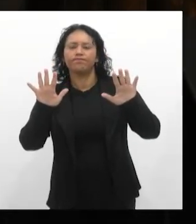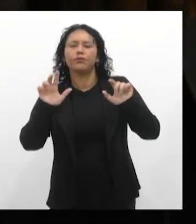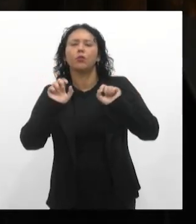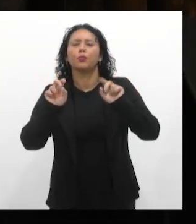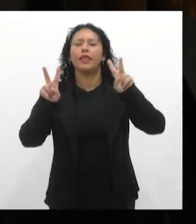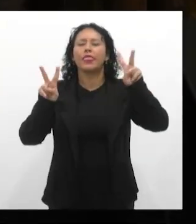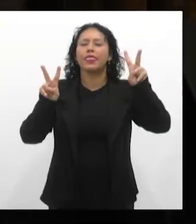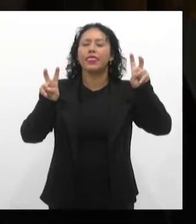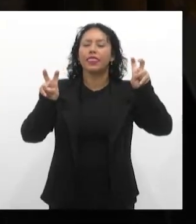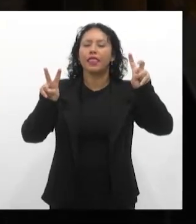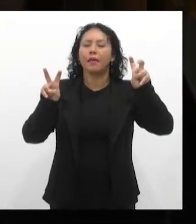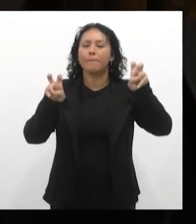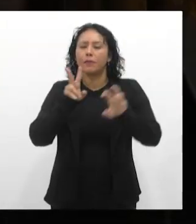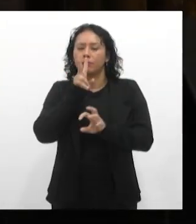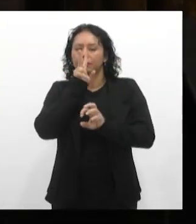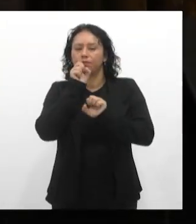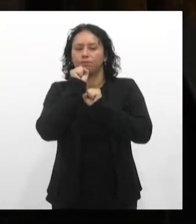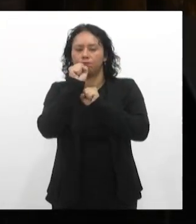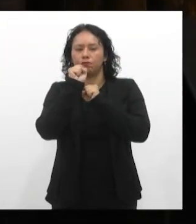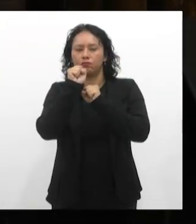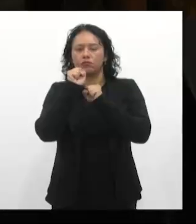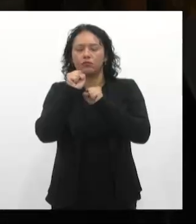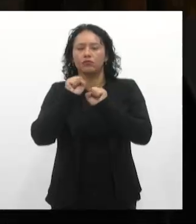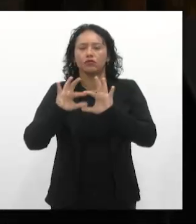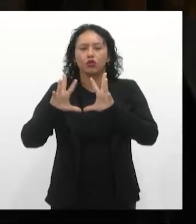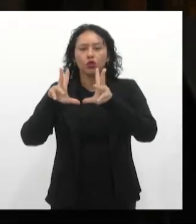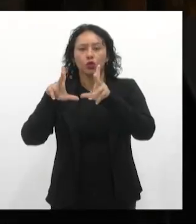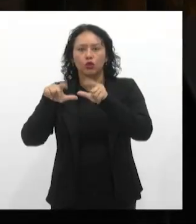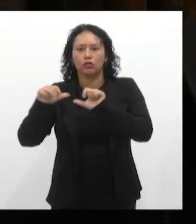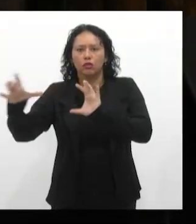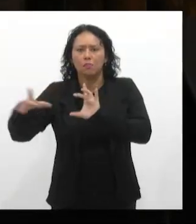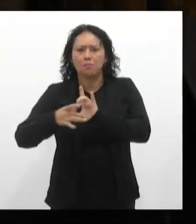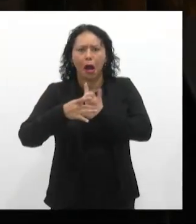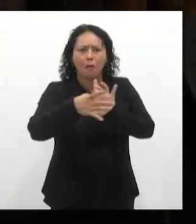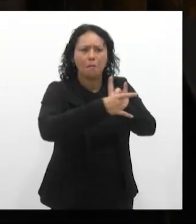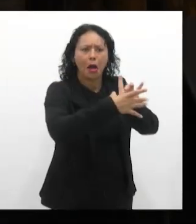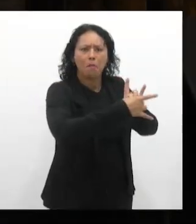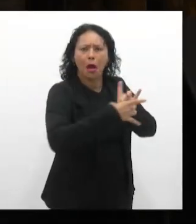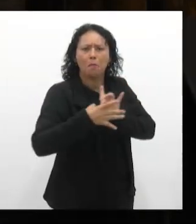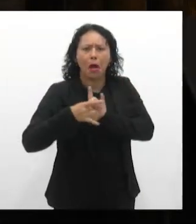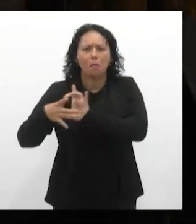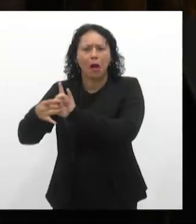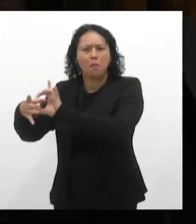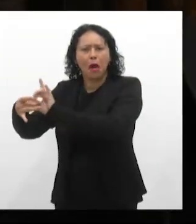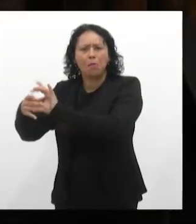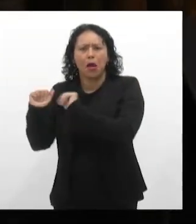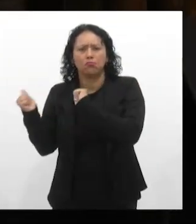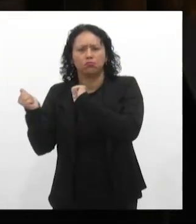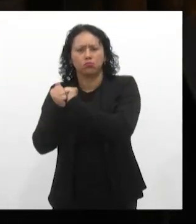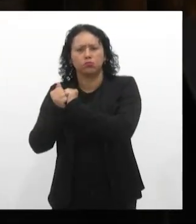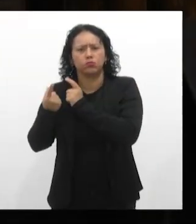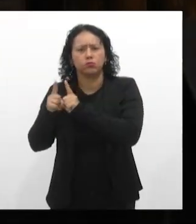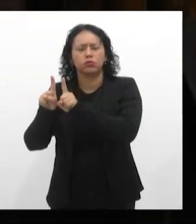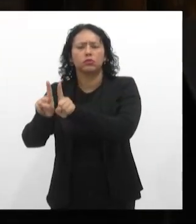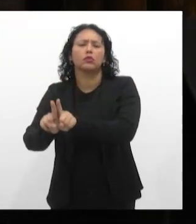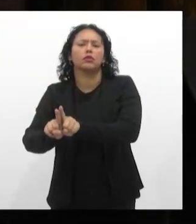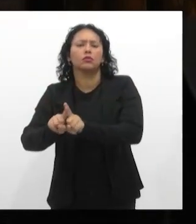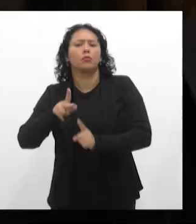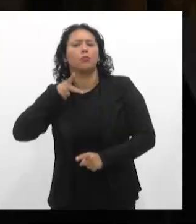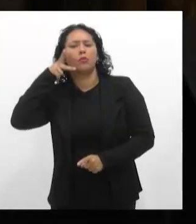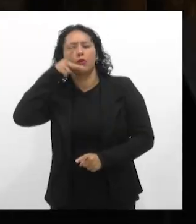temática de todas as correntes políticas, das representações